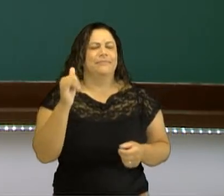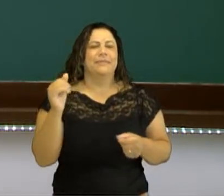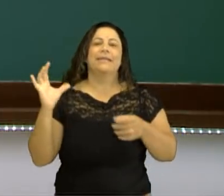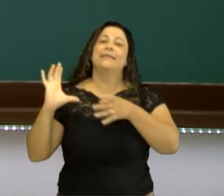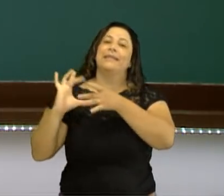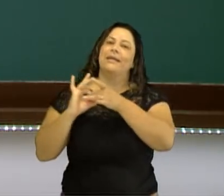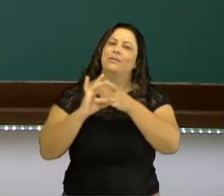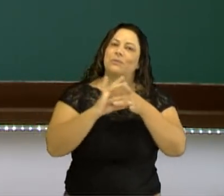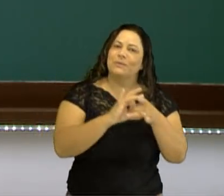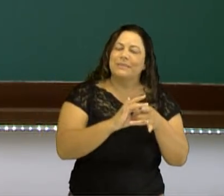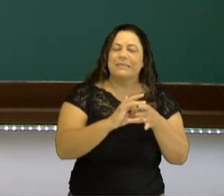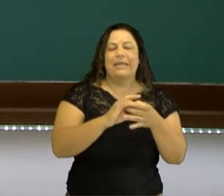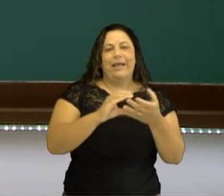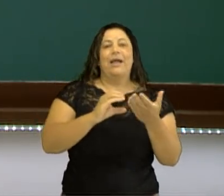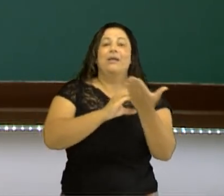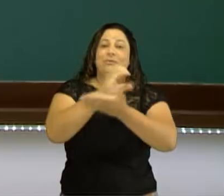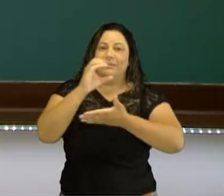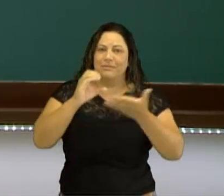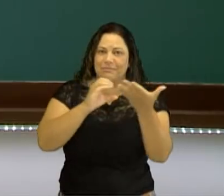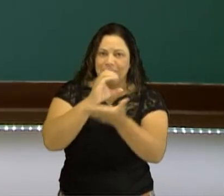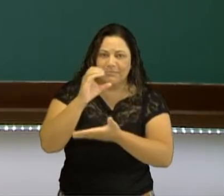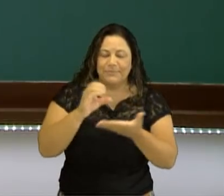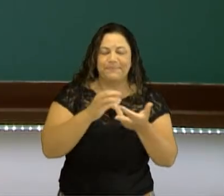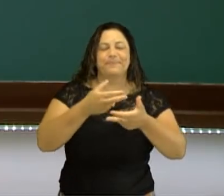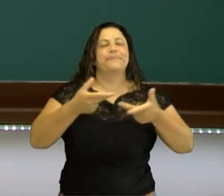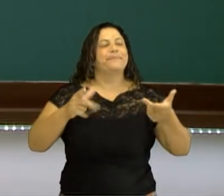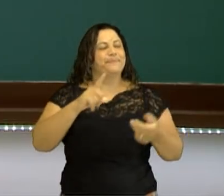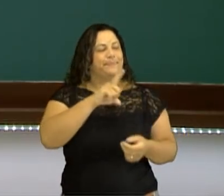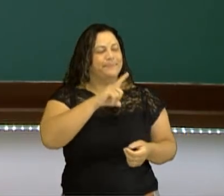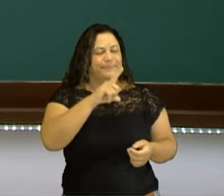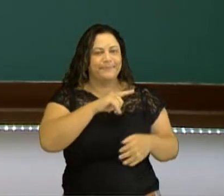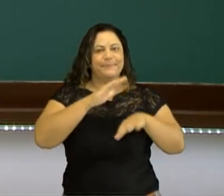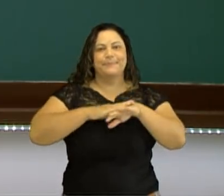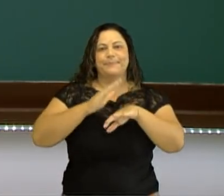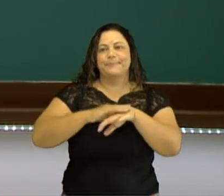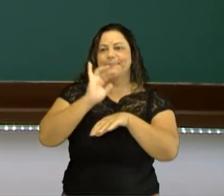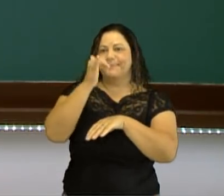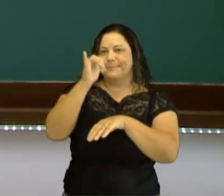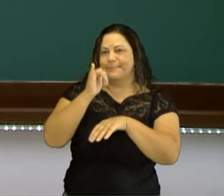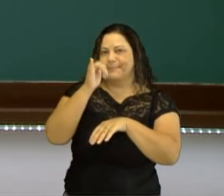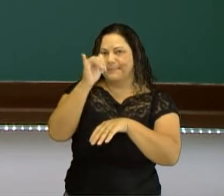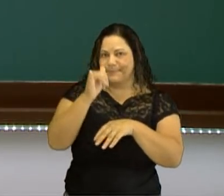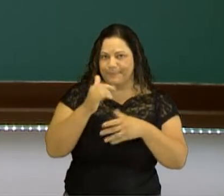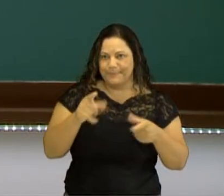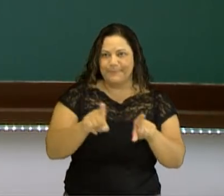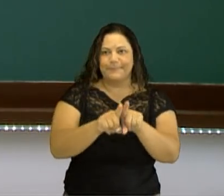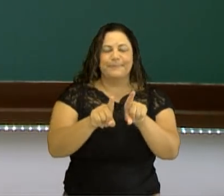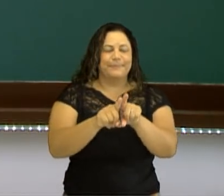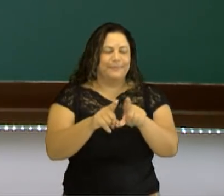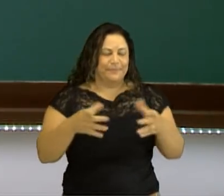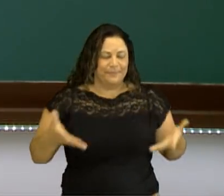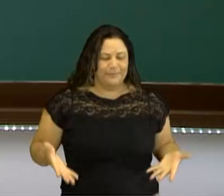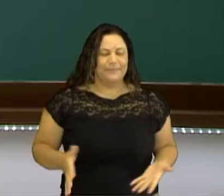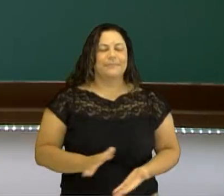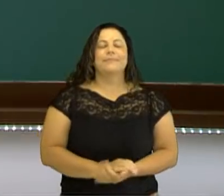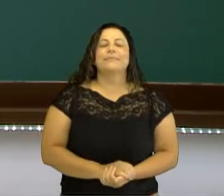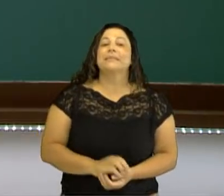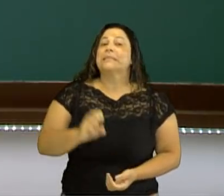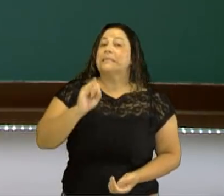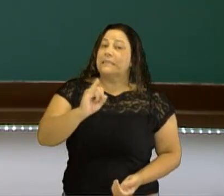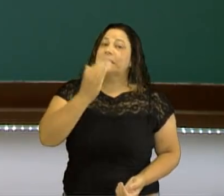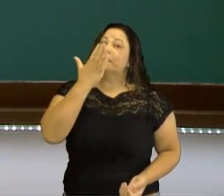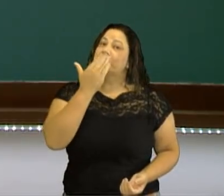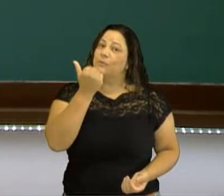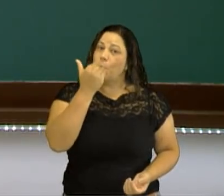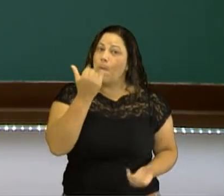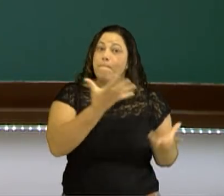aos carboidratos, o que tem mais, né, energia ainda nessa refeição. Se a pessoa consumir alimentos